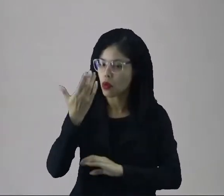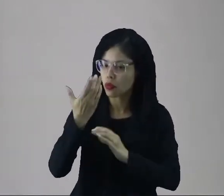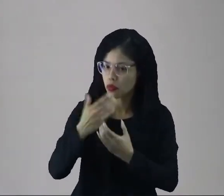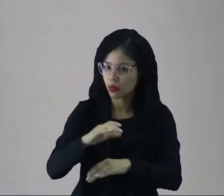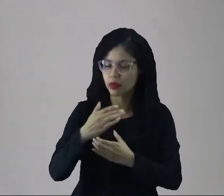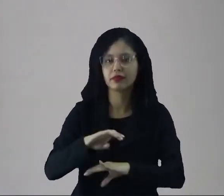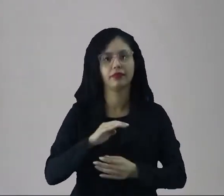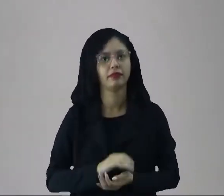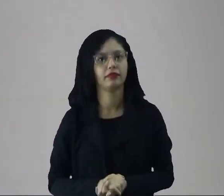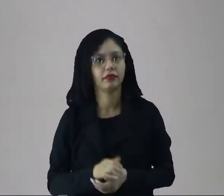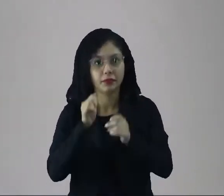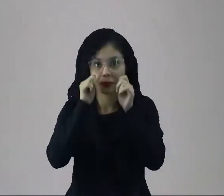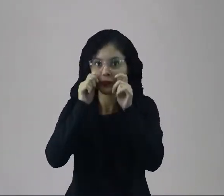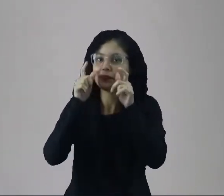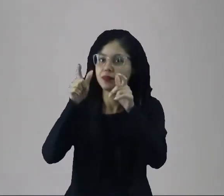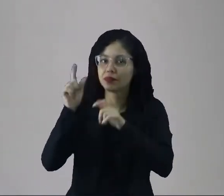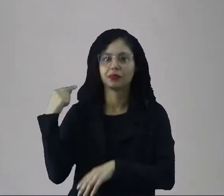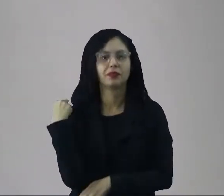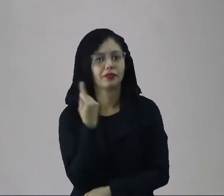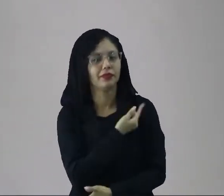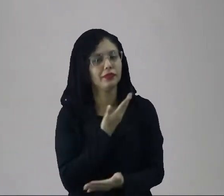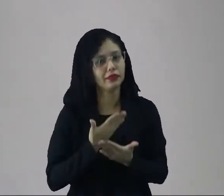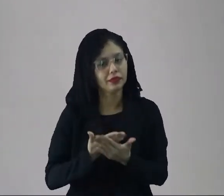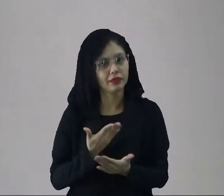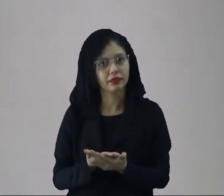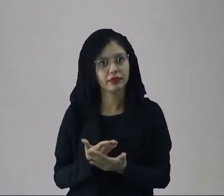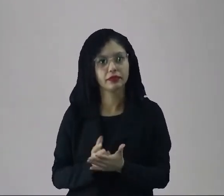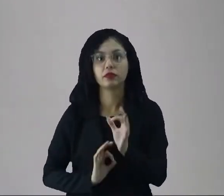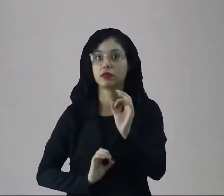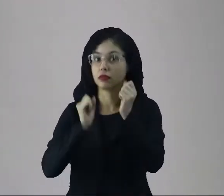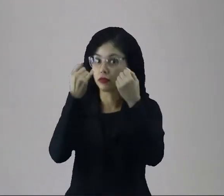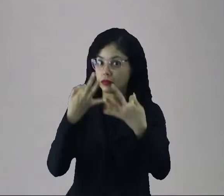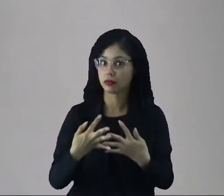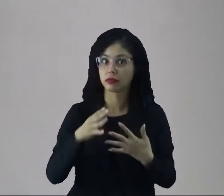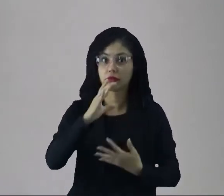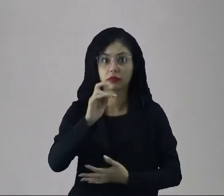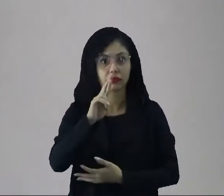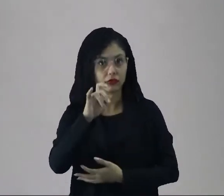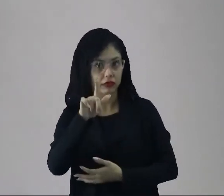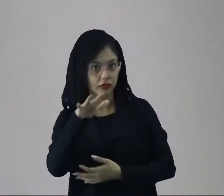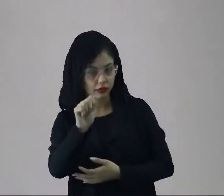outro concurso, fica atento para a nossa aula de hoje que vamos tratar sobre